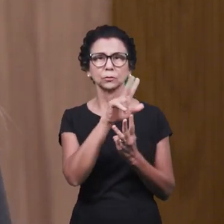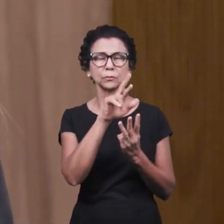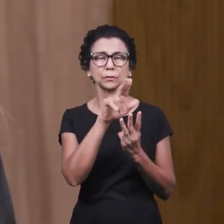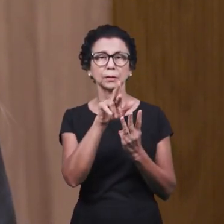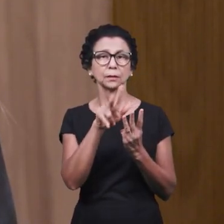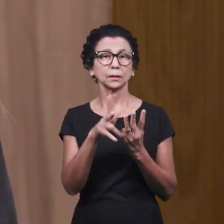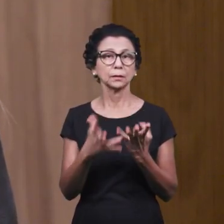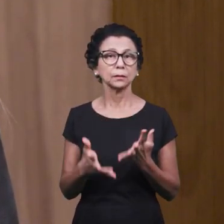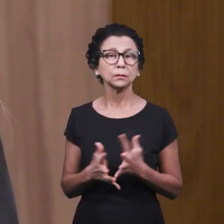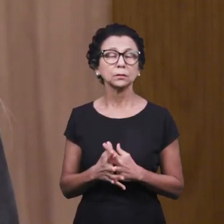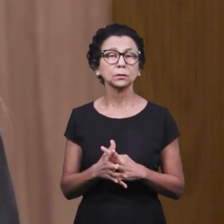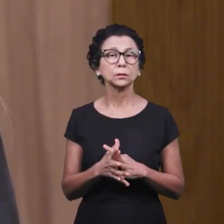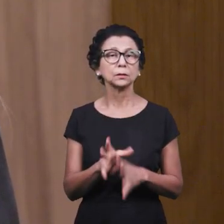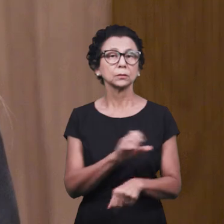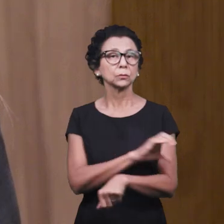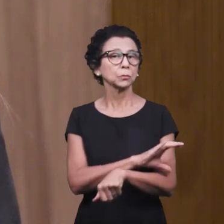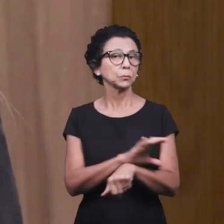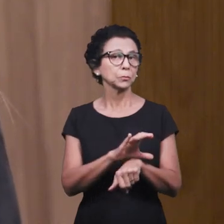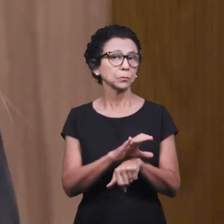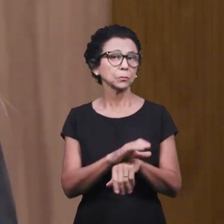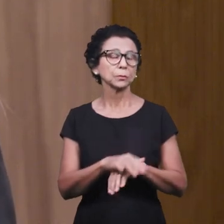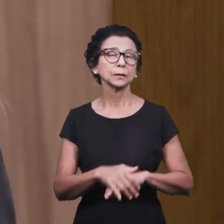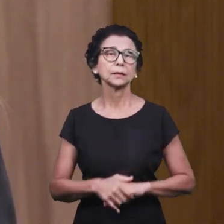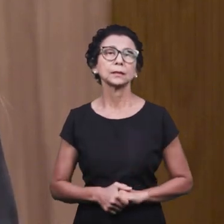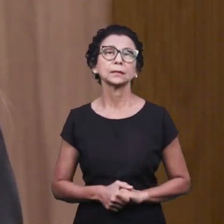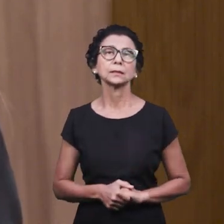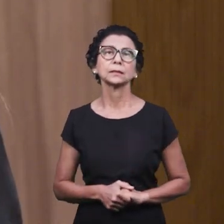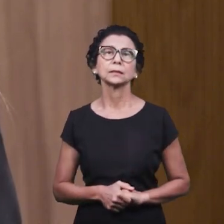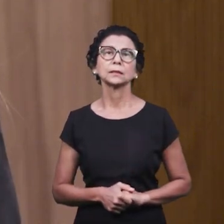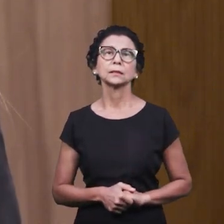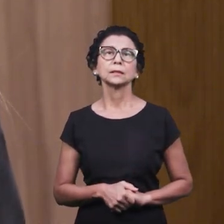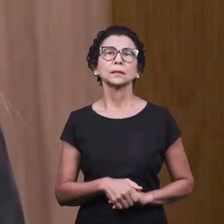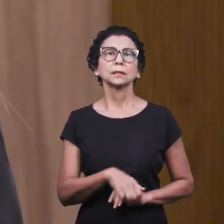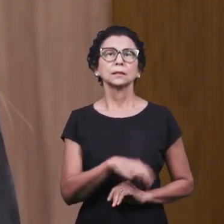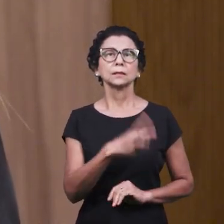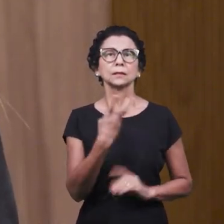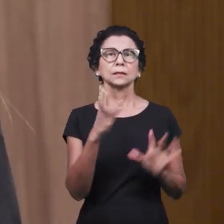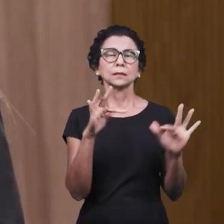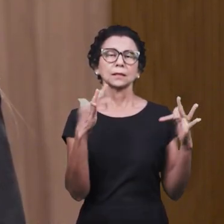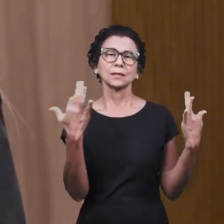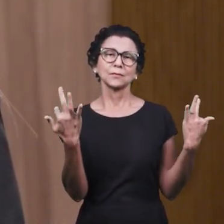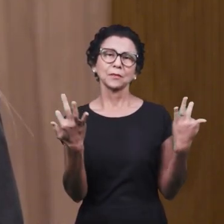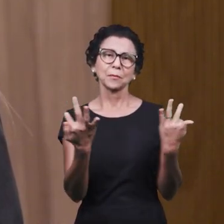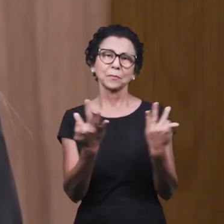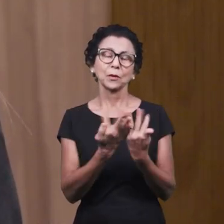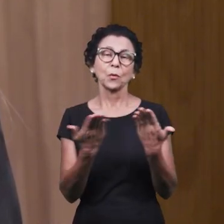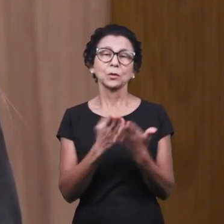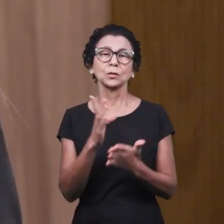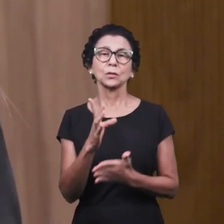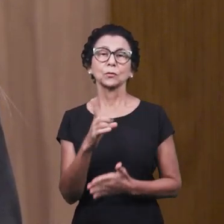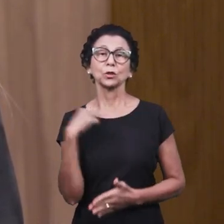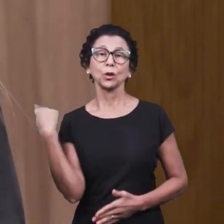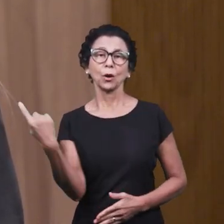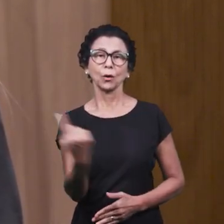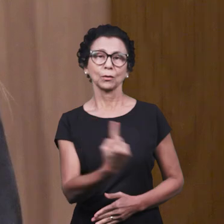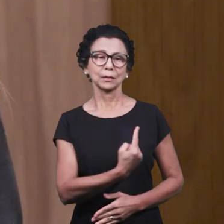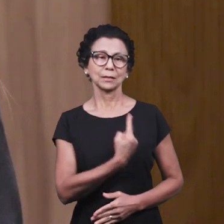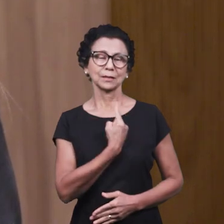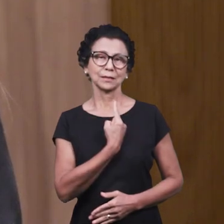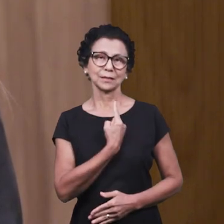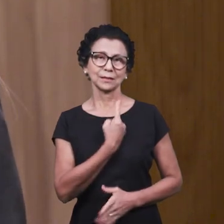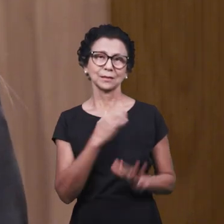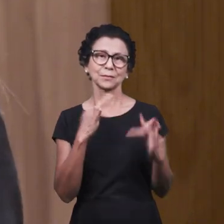nesse 1 ano, onde que essas 3 famílias se tornaram realmente nossas famílias, né? E